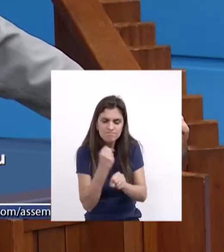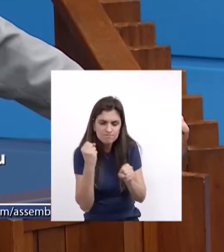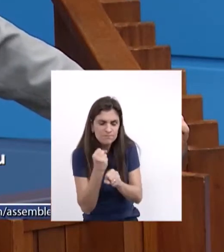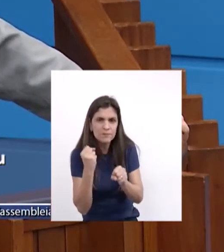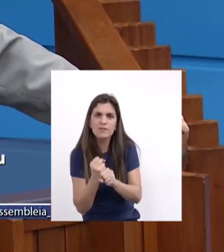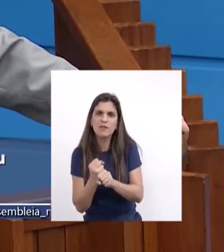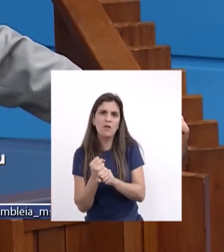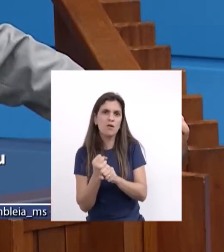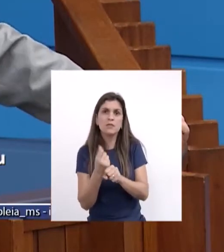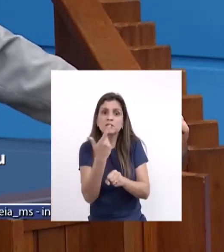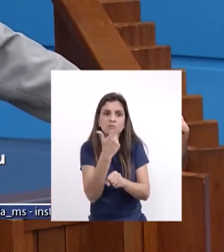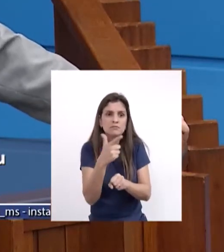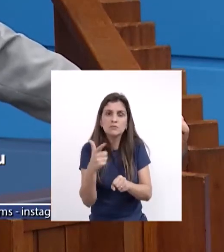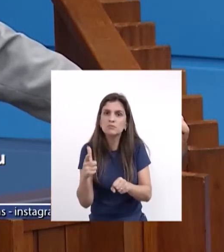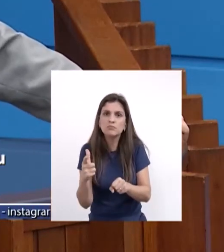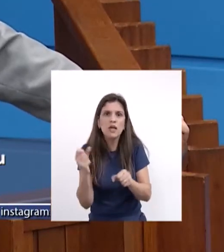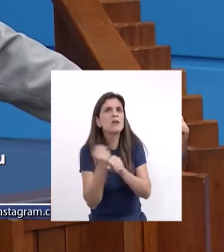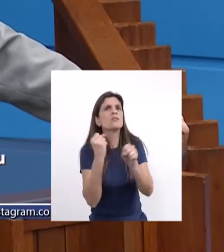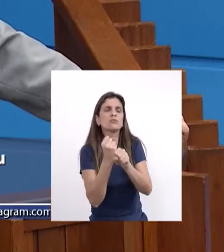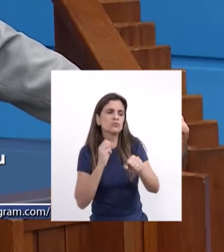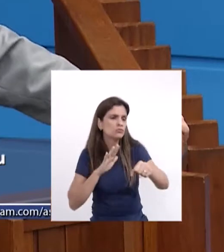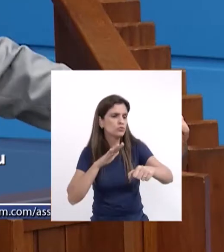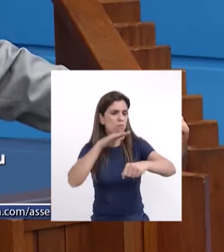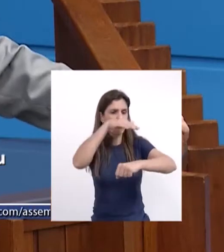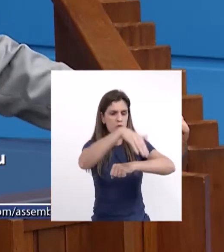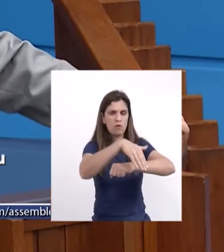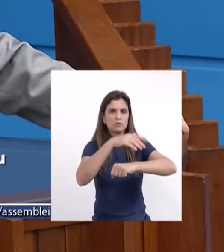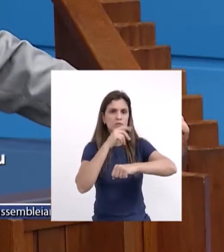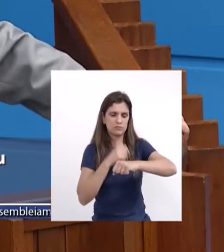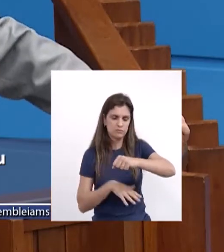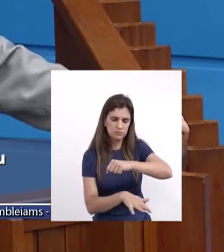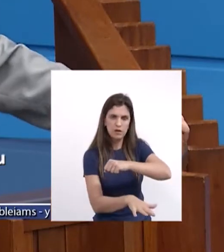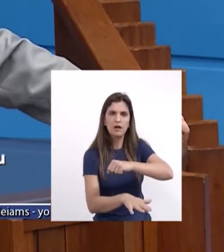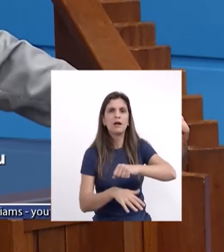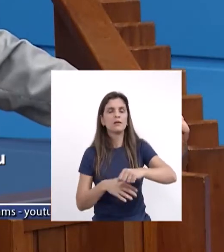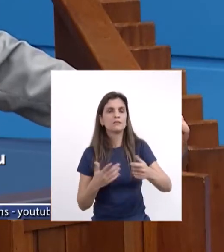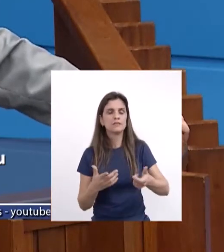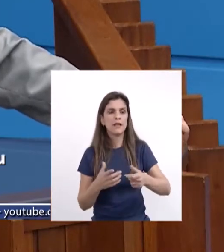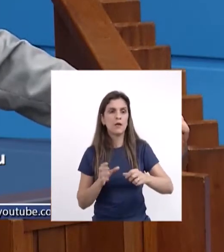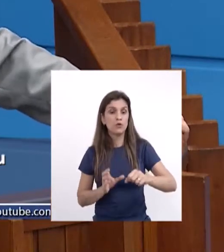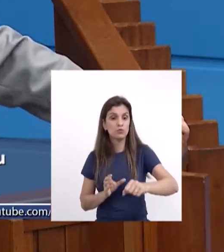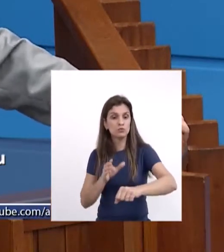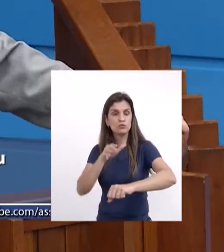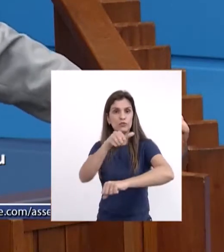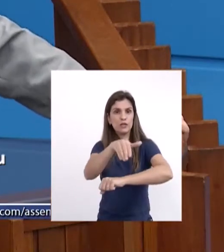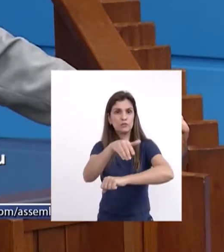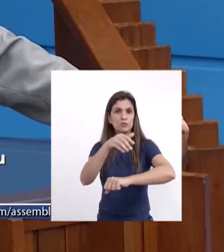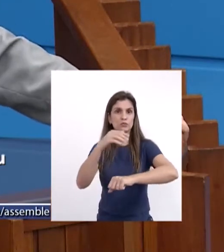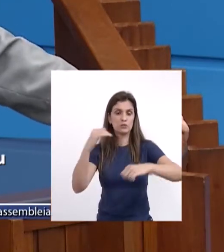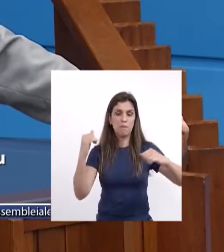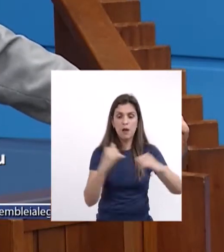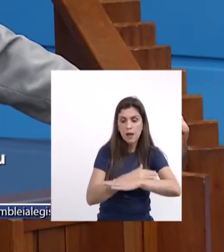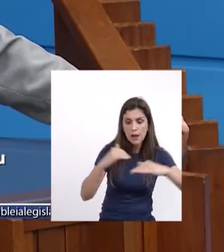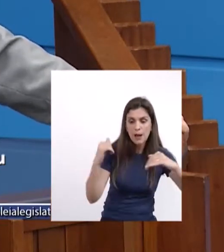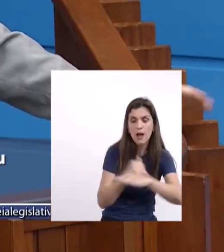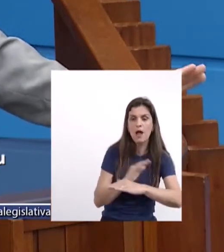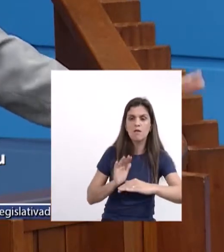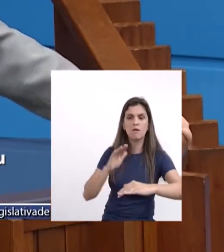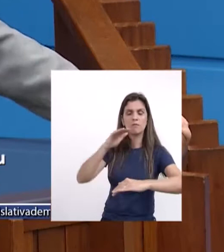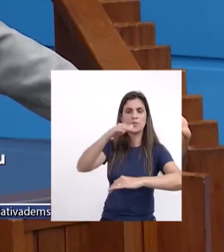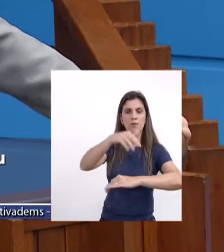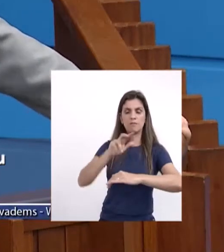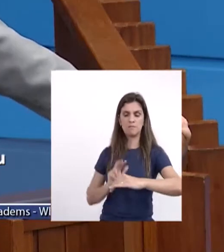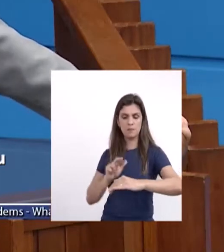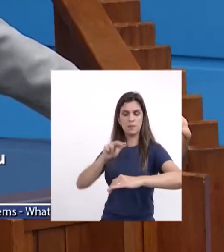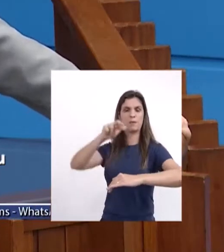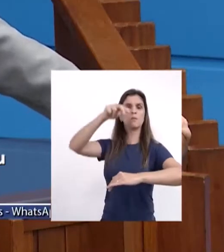CCR-MS Vias. Não tem construção de pontes, não tem construção dos viadutos para fazer as travessias. E o que